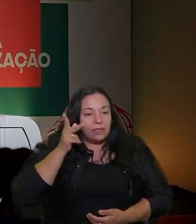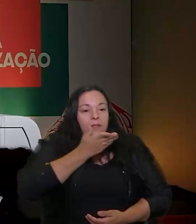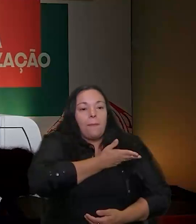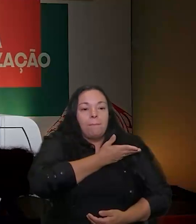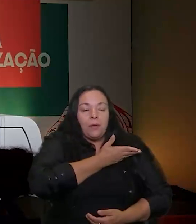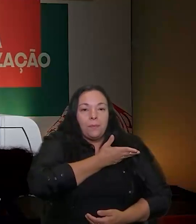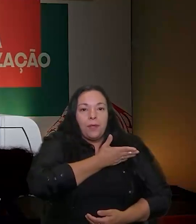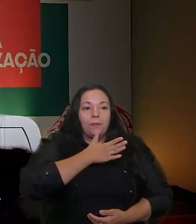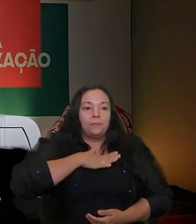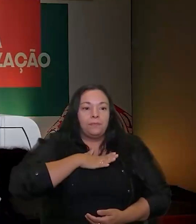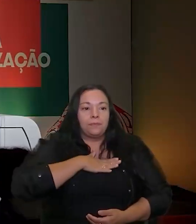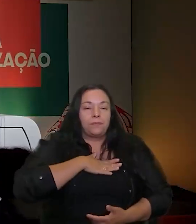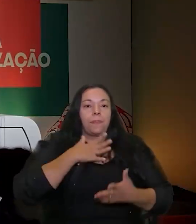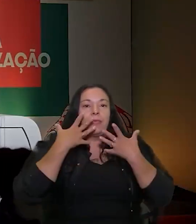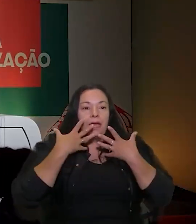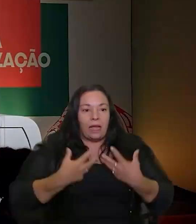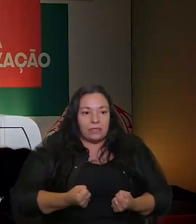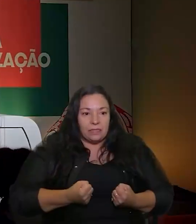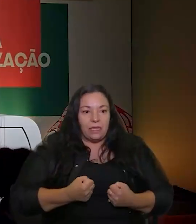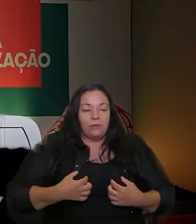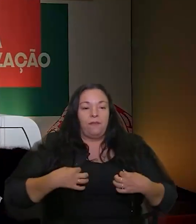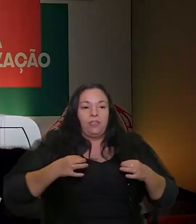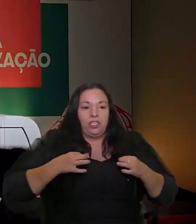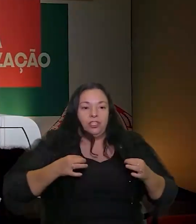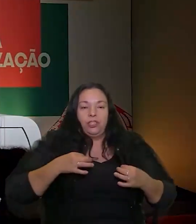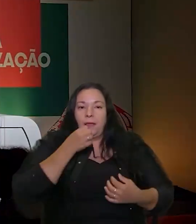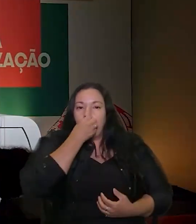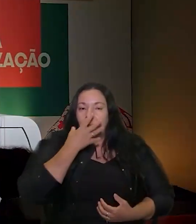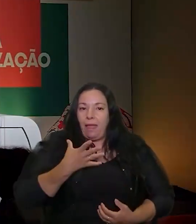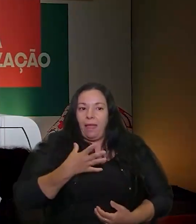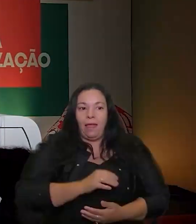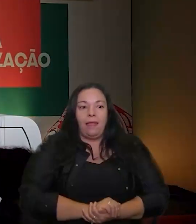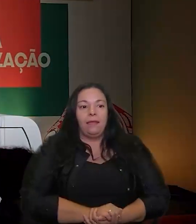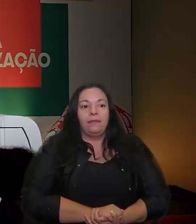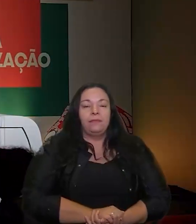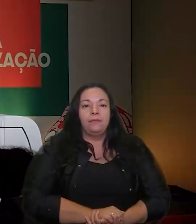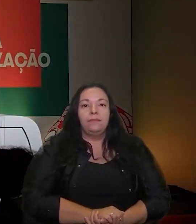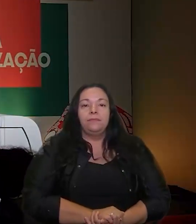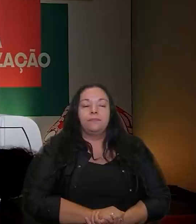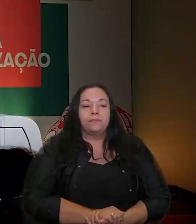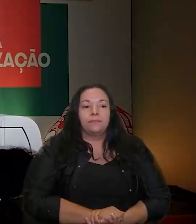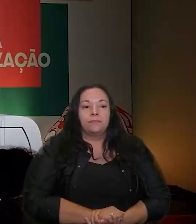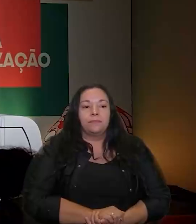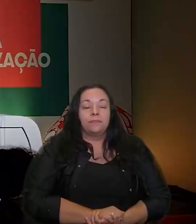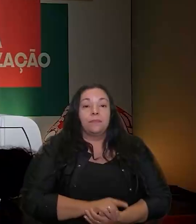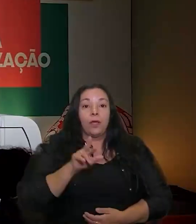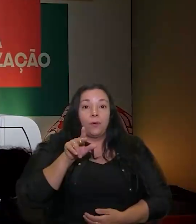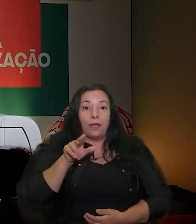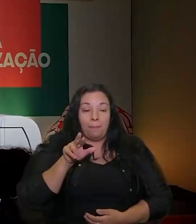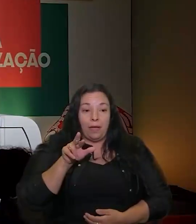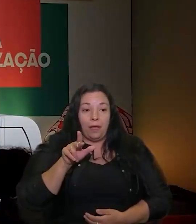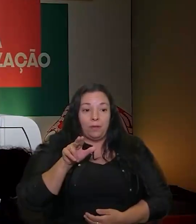traz a camiseta de botões de mangas compridas de tom branco. Usa óculos redondos de aro preto e leva no pescoço o crachá dos participantes do